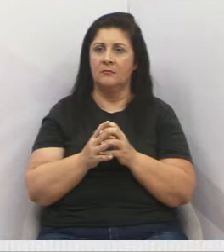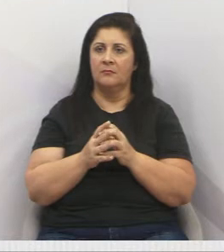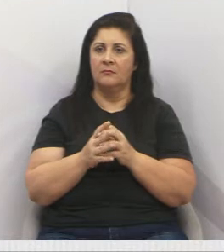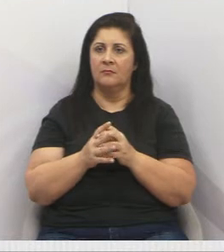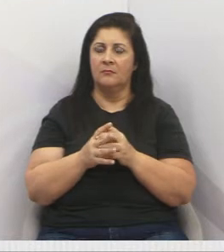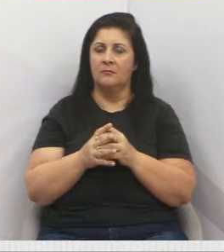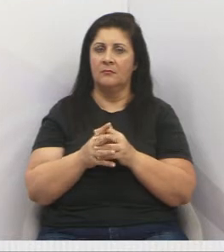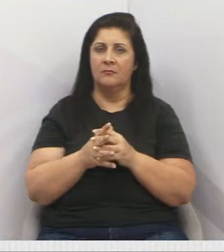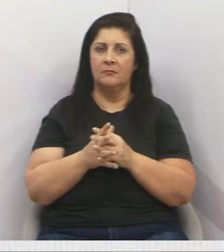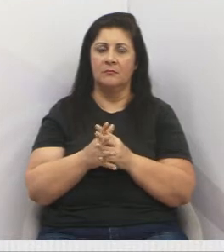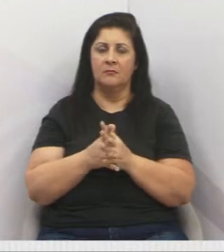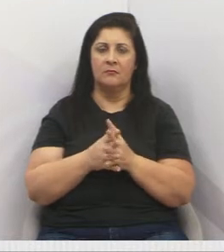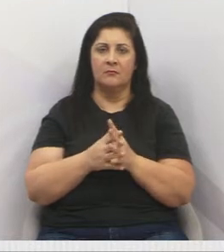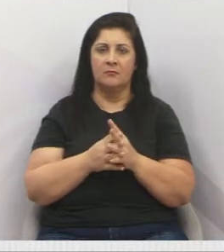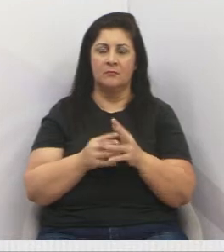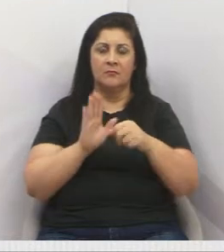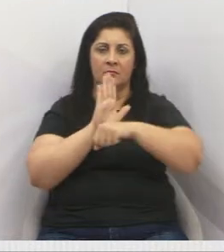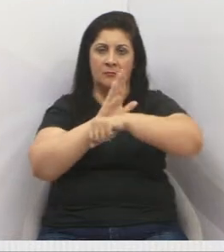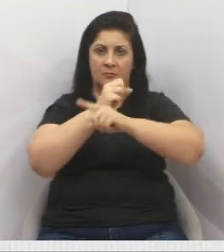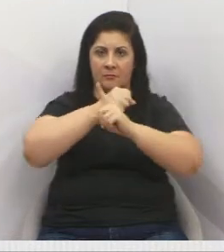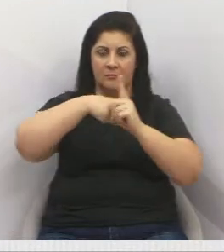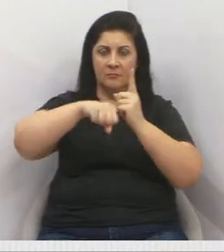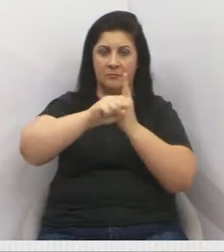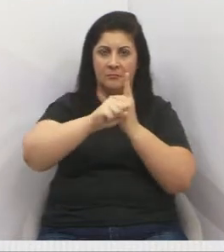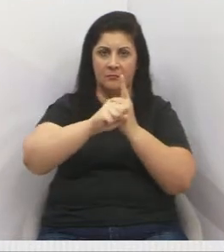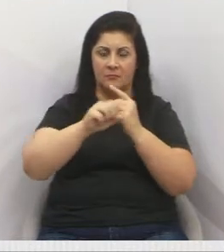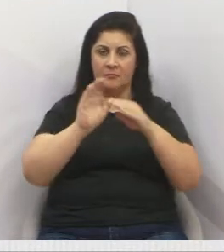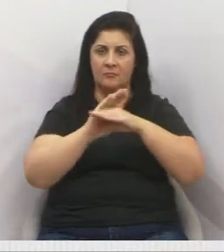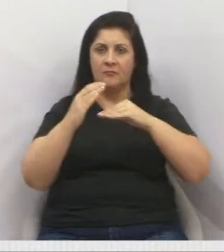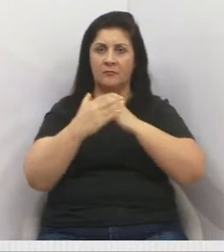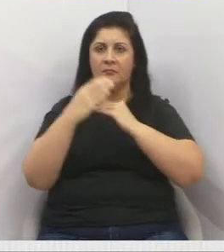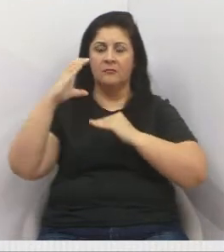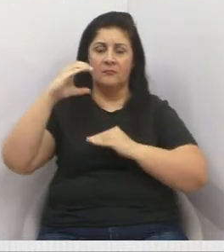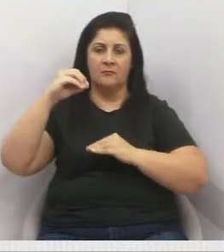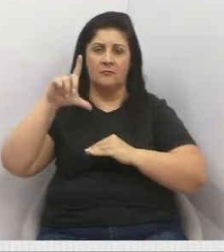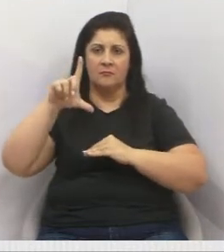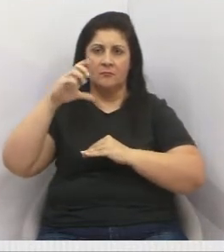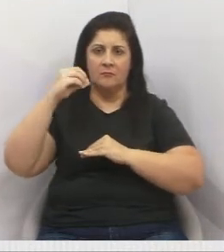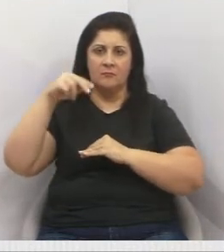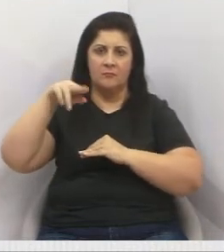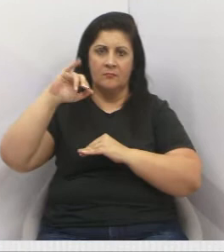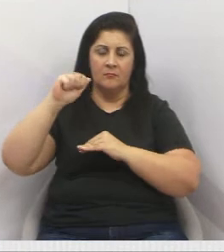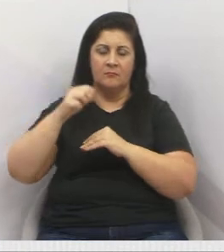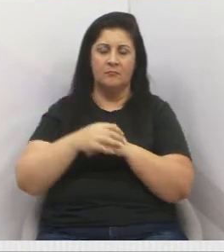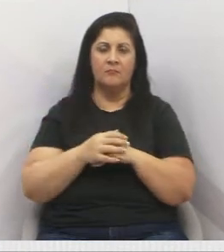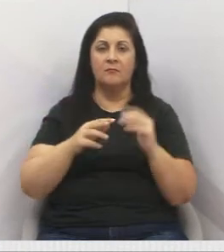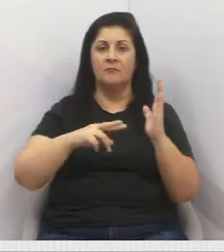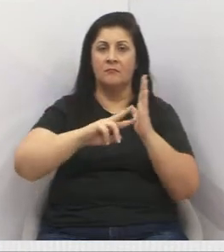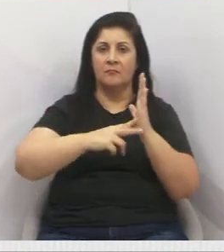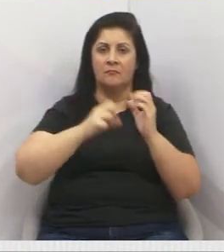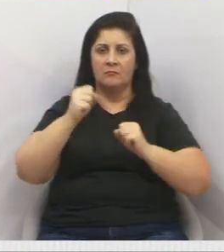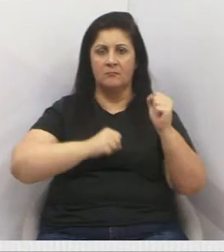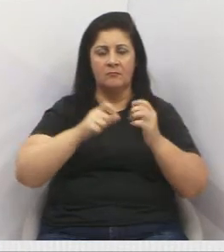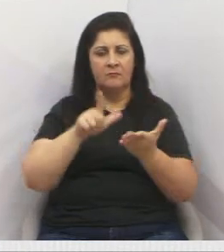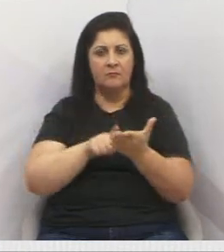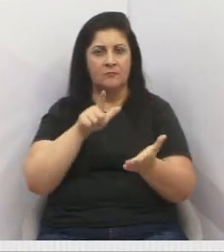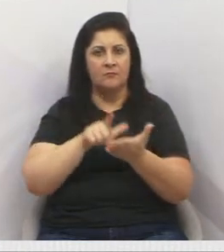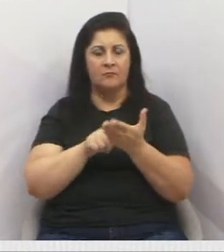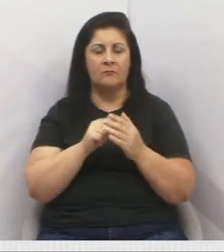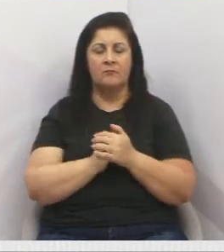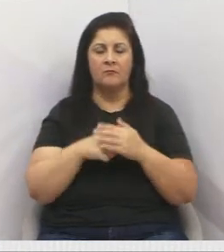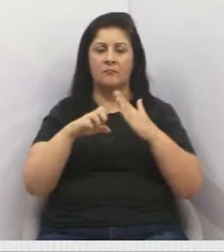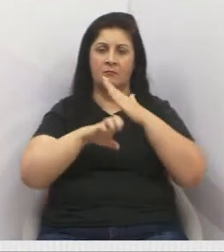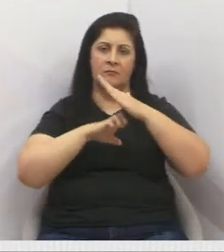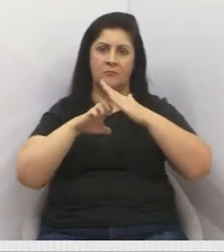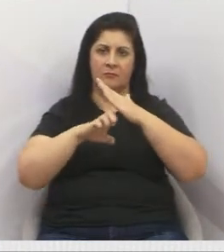Bora. Movimentos populares, Jardim Colônia. Entidade de classe sindical, Sindicato dos Papeleiros. Empresas ou